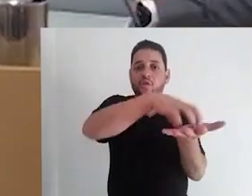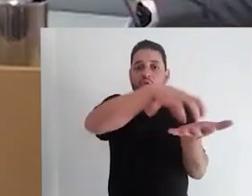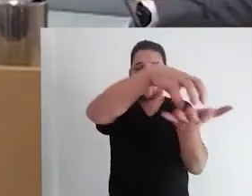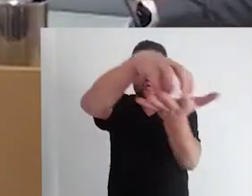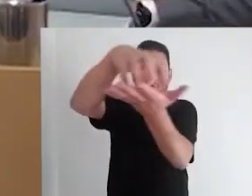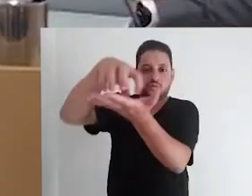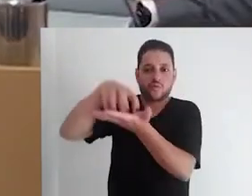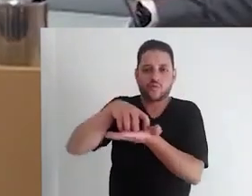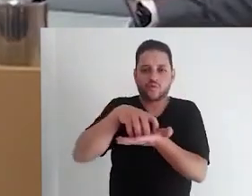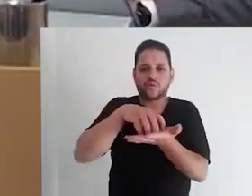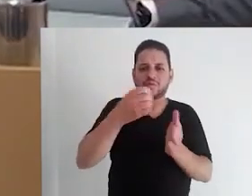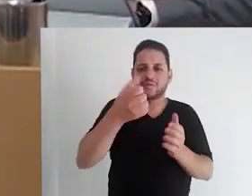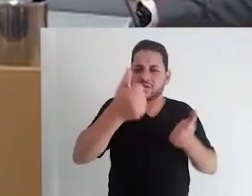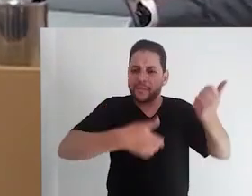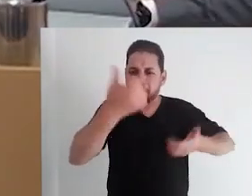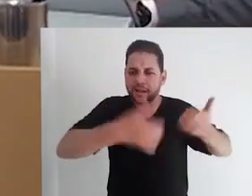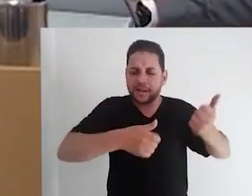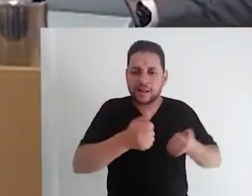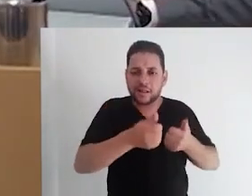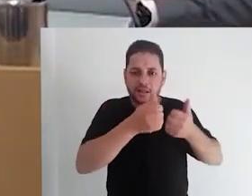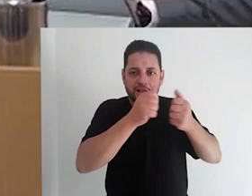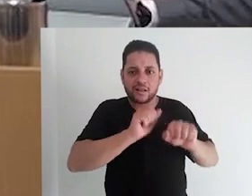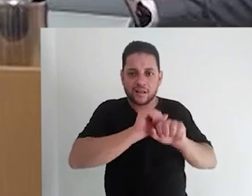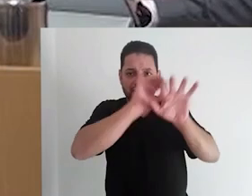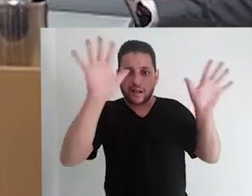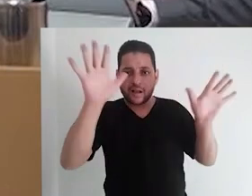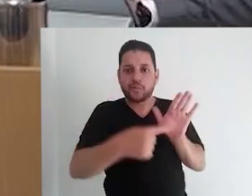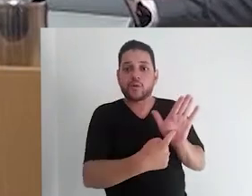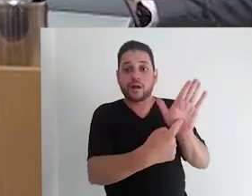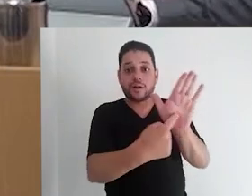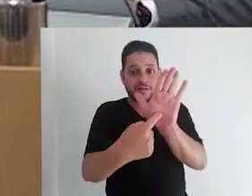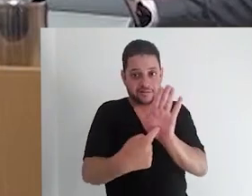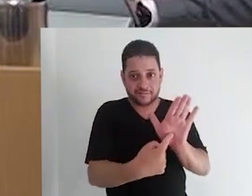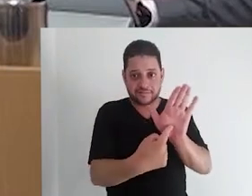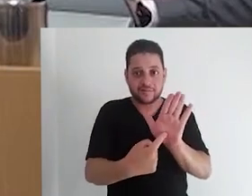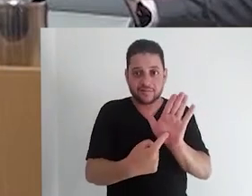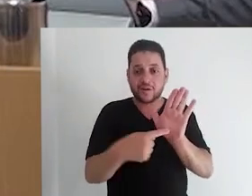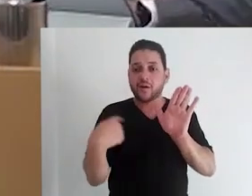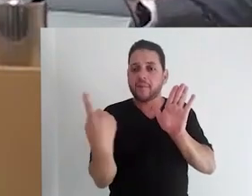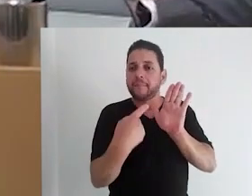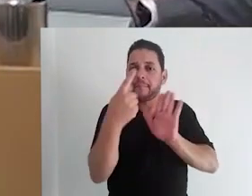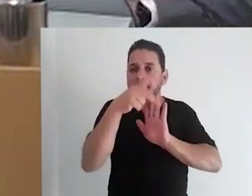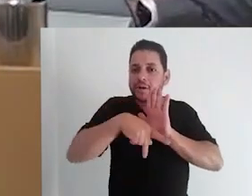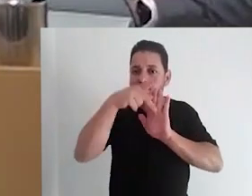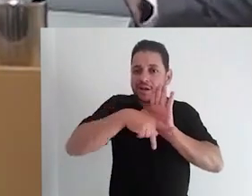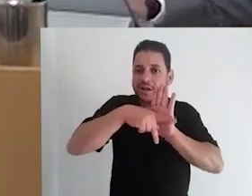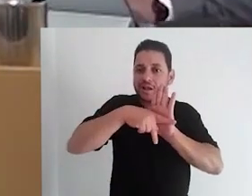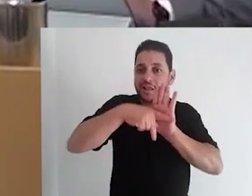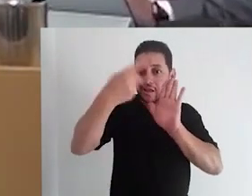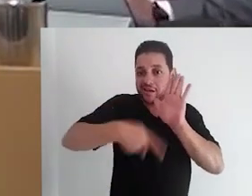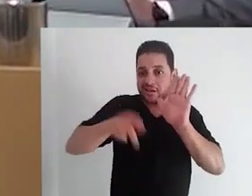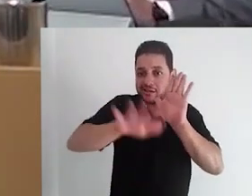trazer alguns esclarecimentos, algumas noções gerais sobre o nosso projeto aqui na Terceira Região.